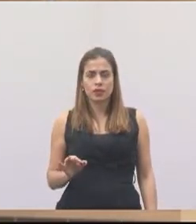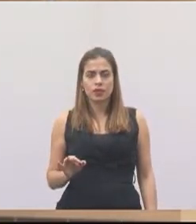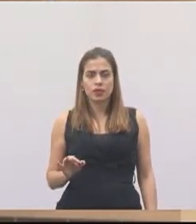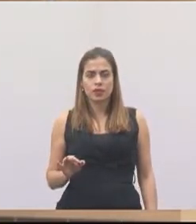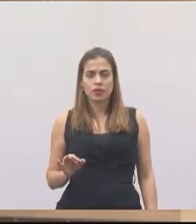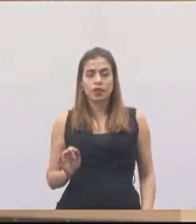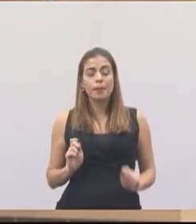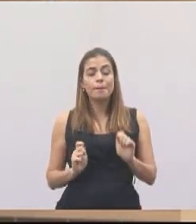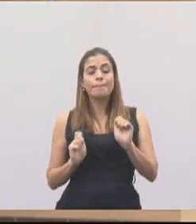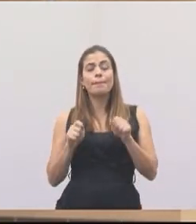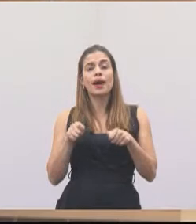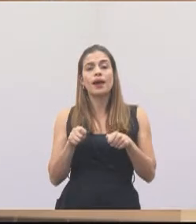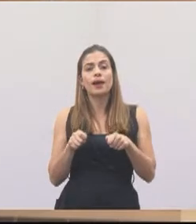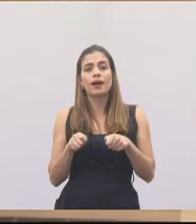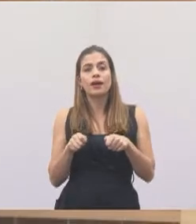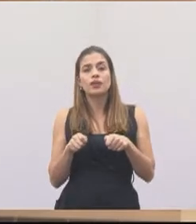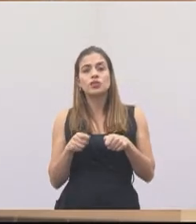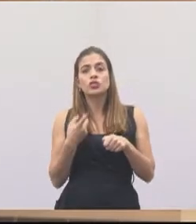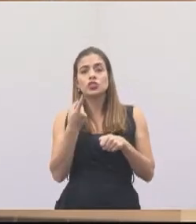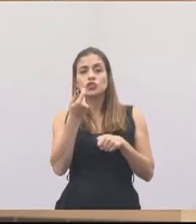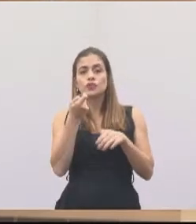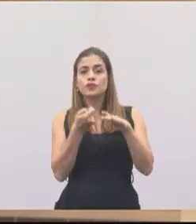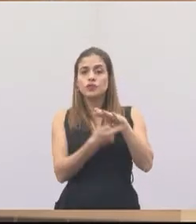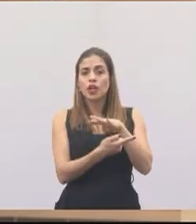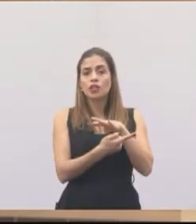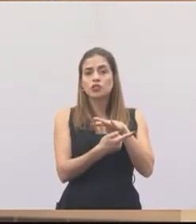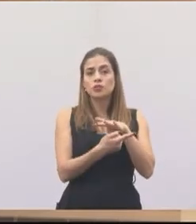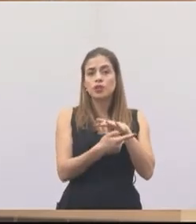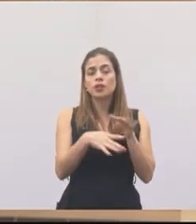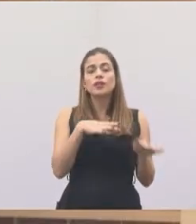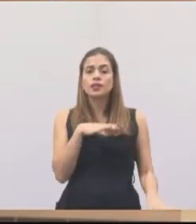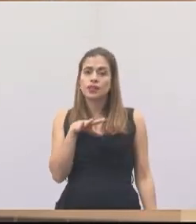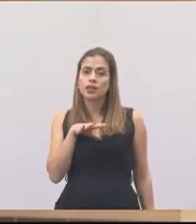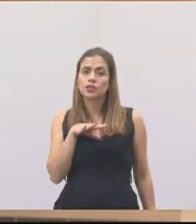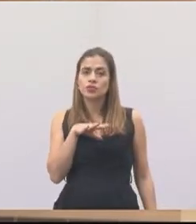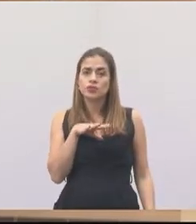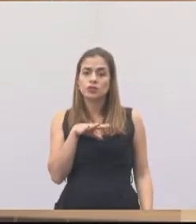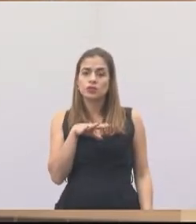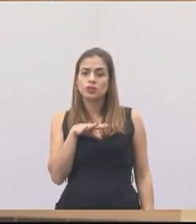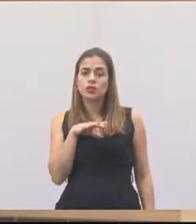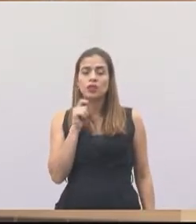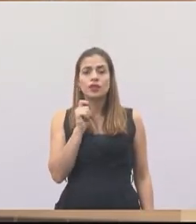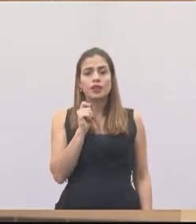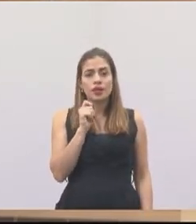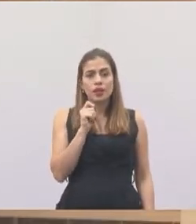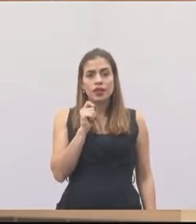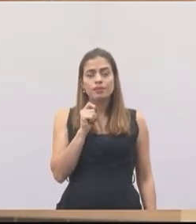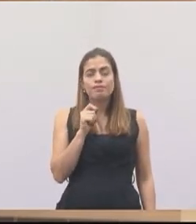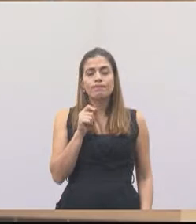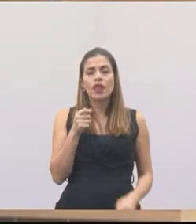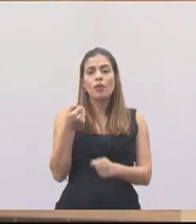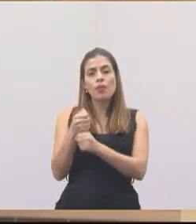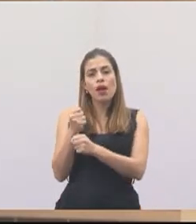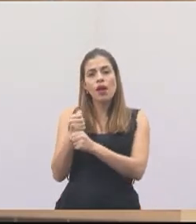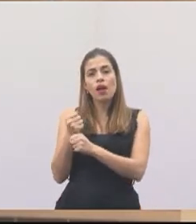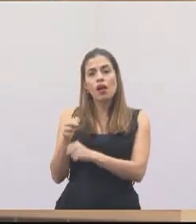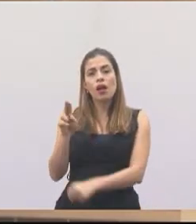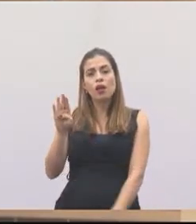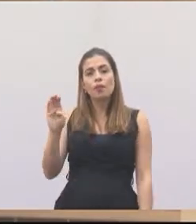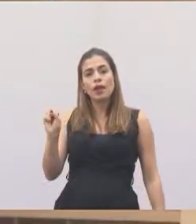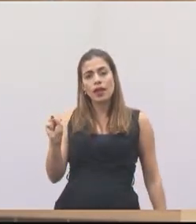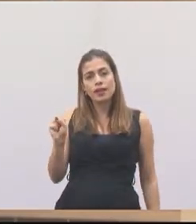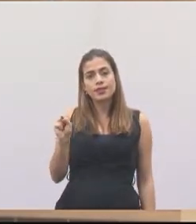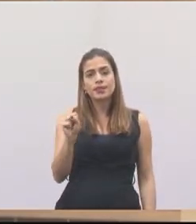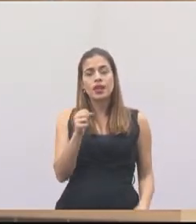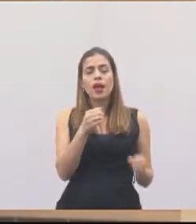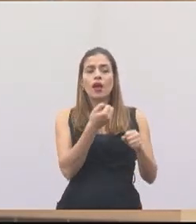a capacidade de investimento do município. Quer fazer UBS, quer fazer